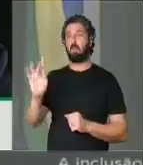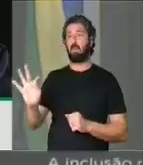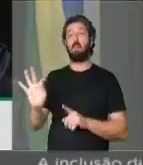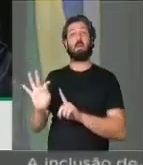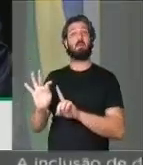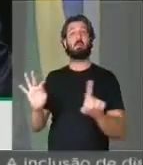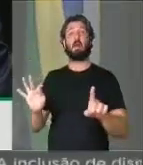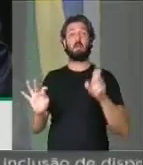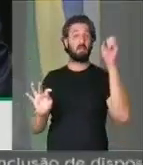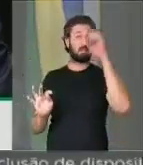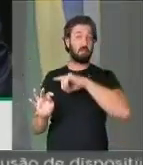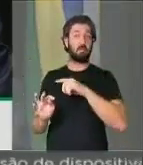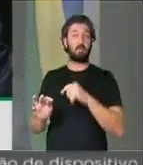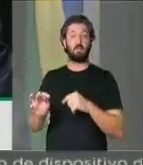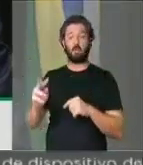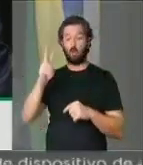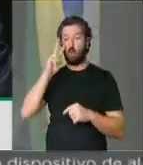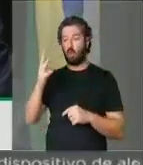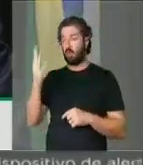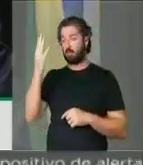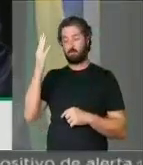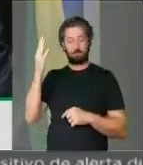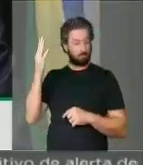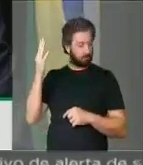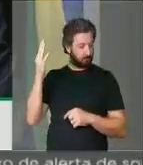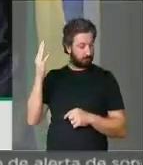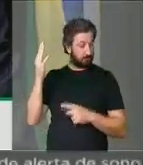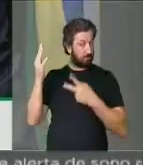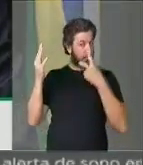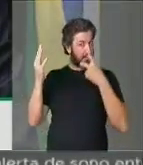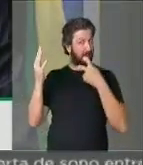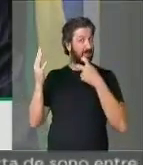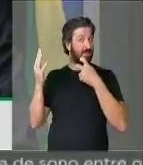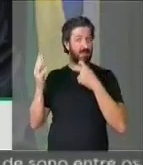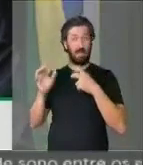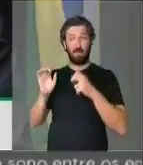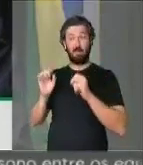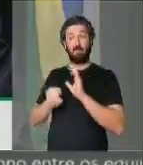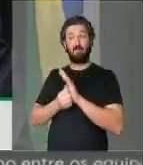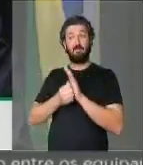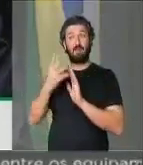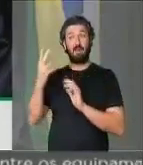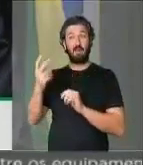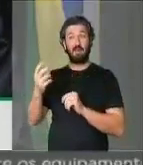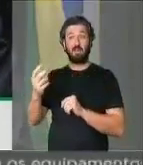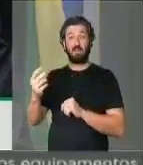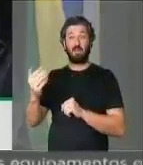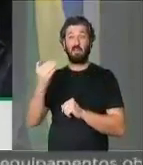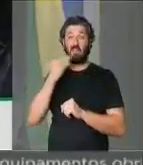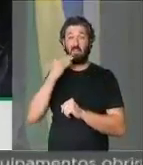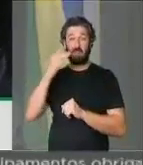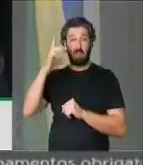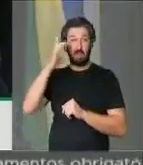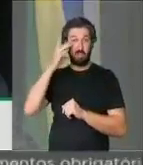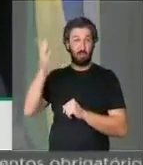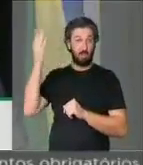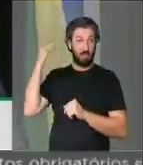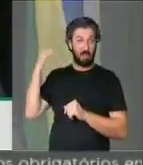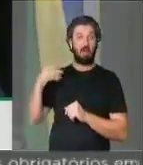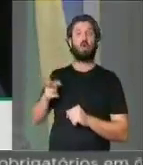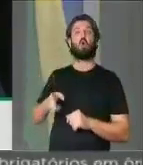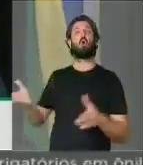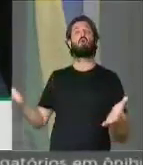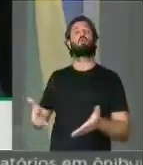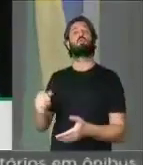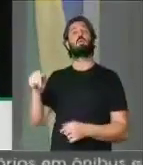mas têm dificuldade de olhar para o espelho e de perceber que muitos dos defeitos do período Dilma continuam